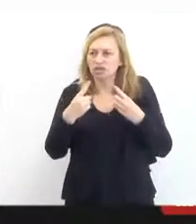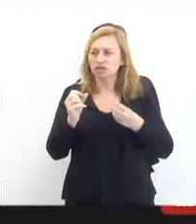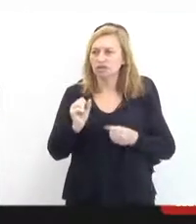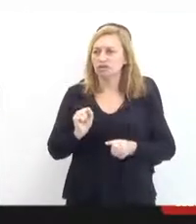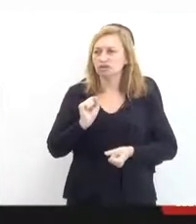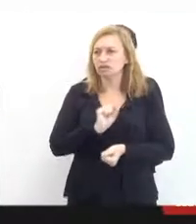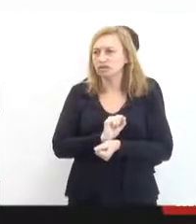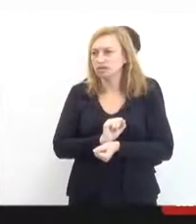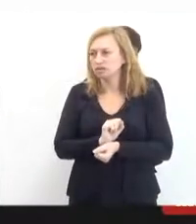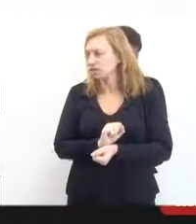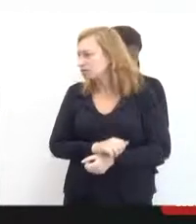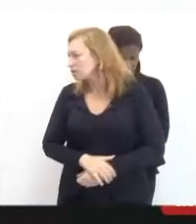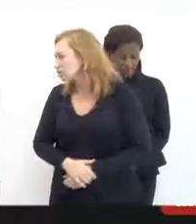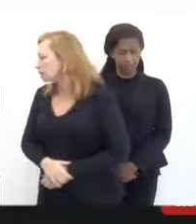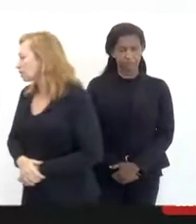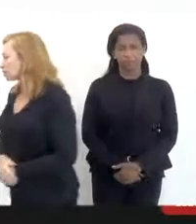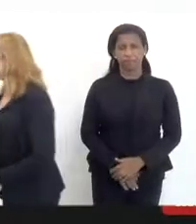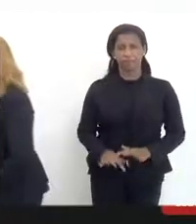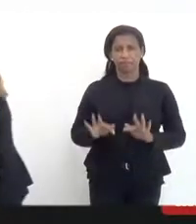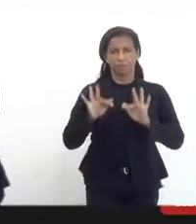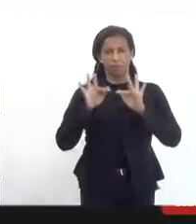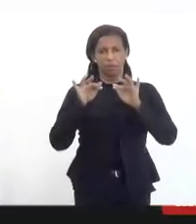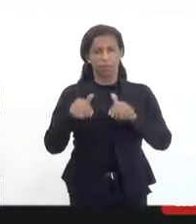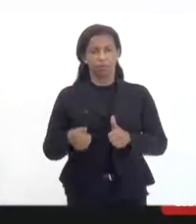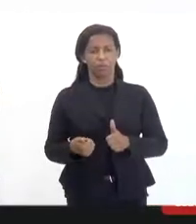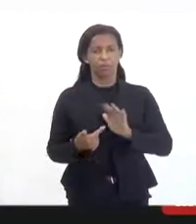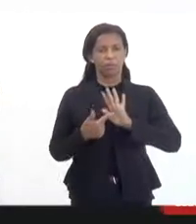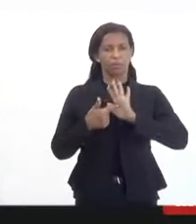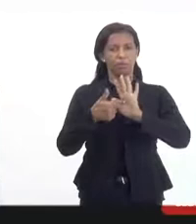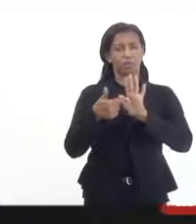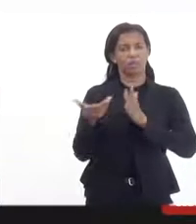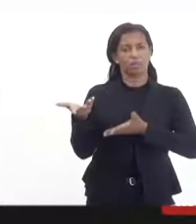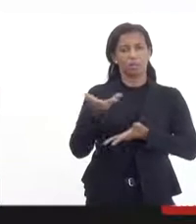e gás e, por fim, apresentar as possíveis repercussões sobre a participação especial.